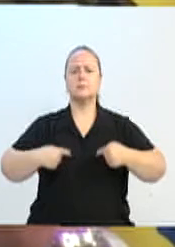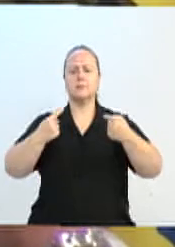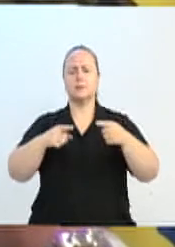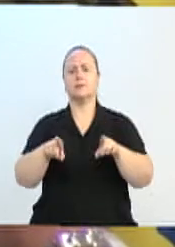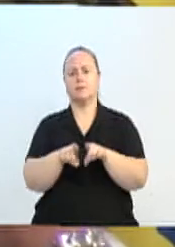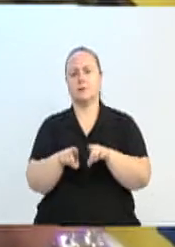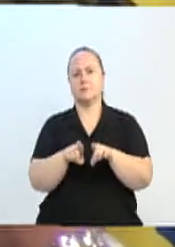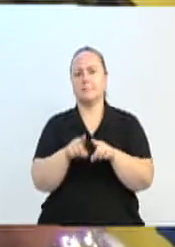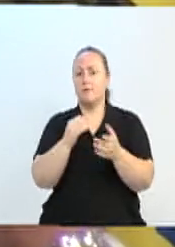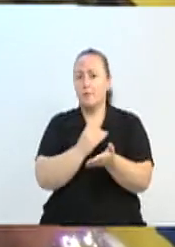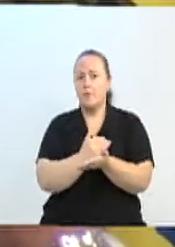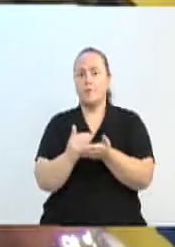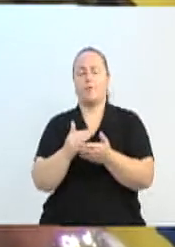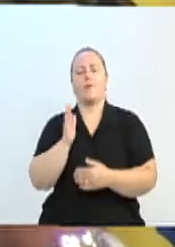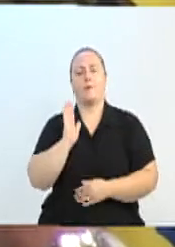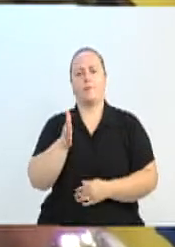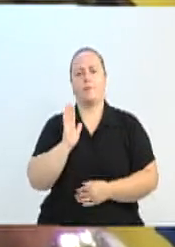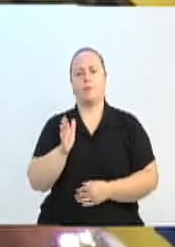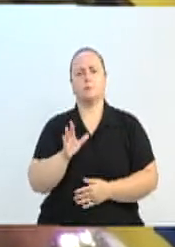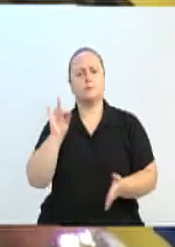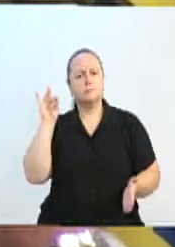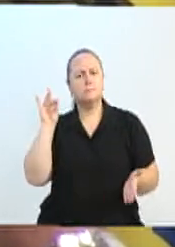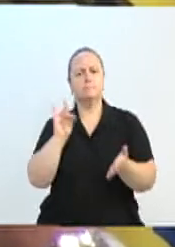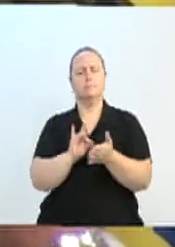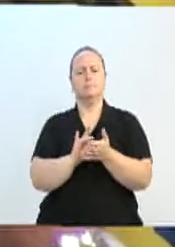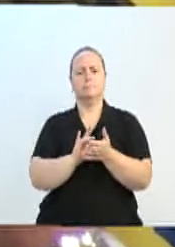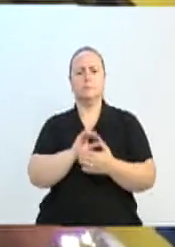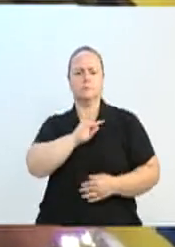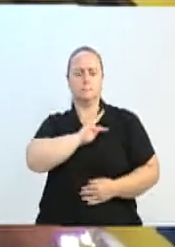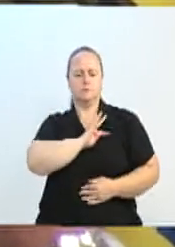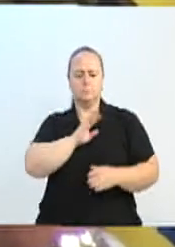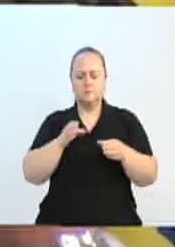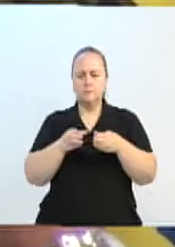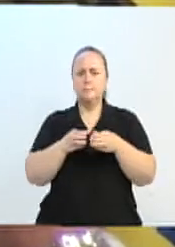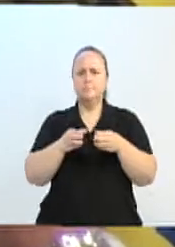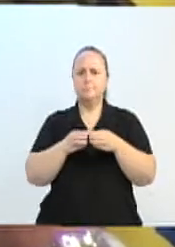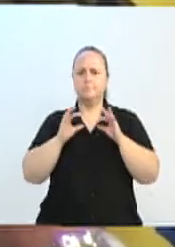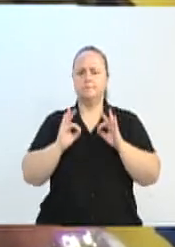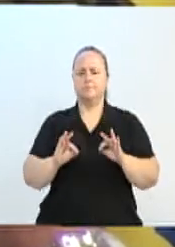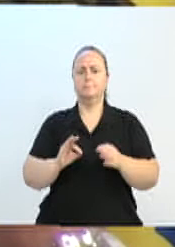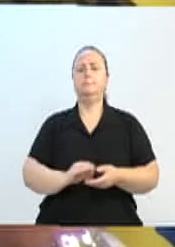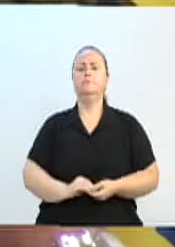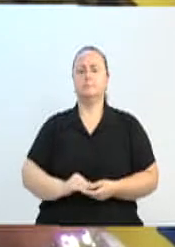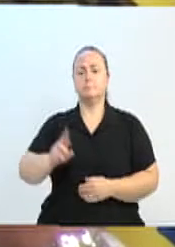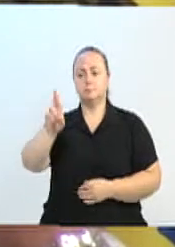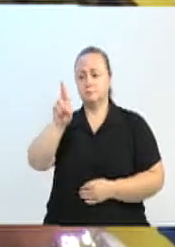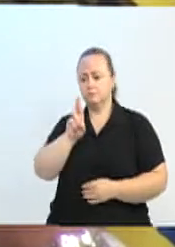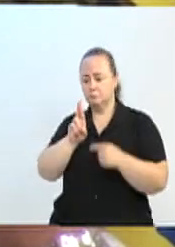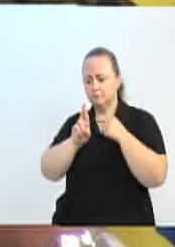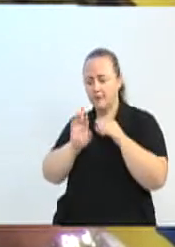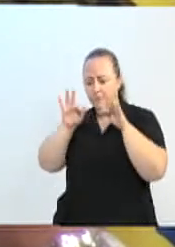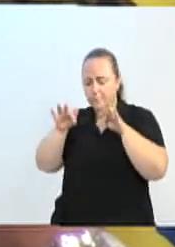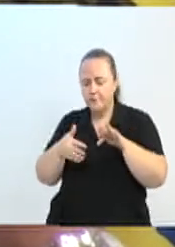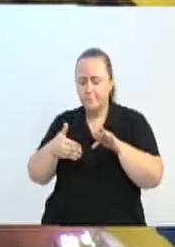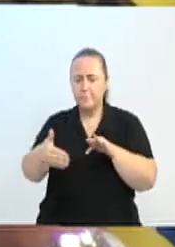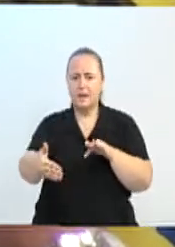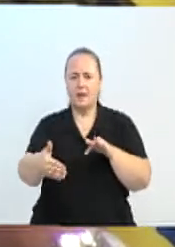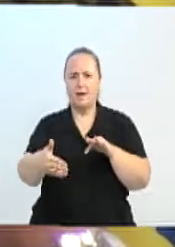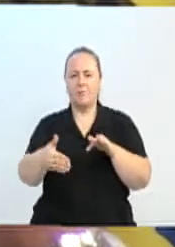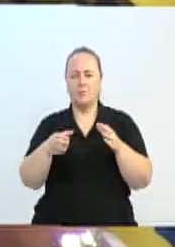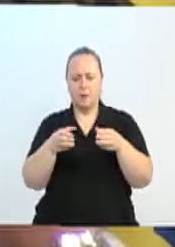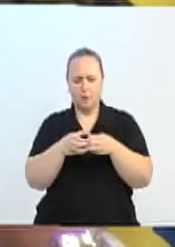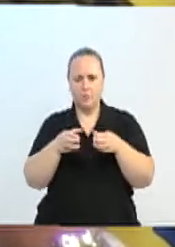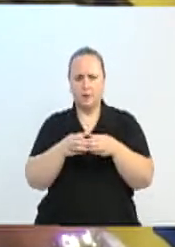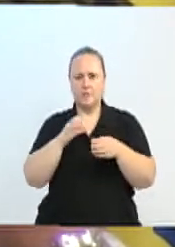desde o princípio retomar o caráter técnico da comissão o resultado do trabalho realizado o processo DJ por vezes